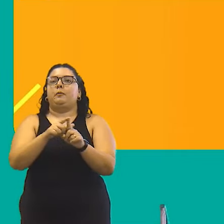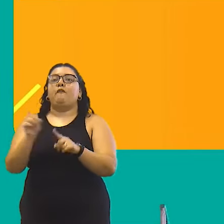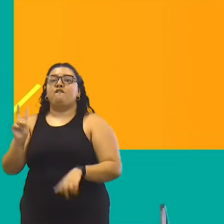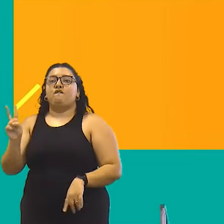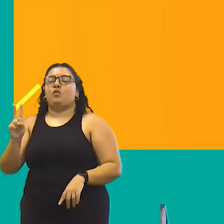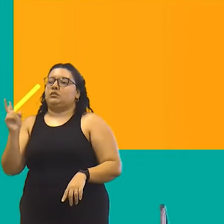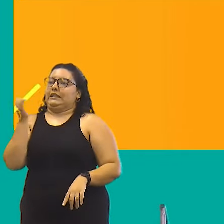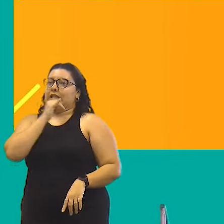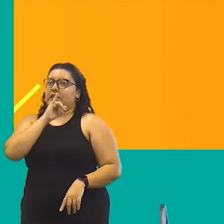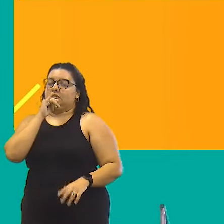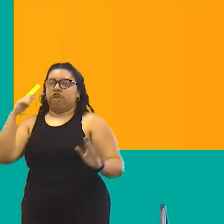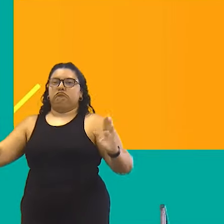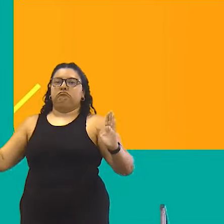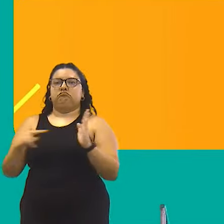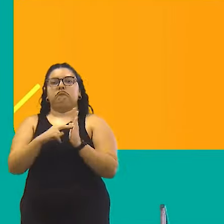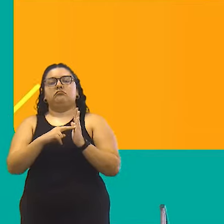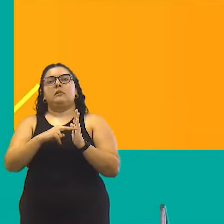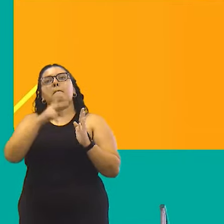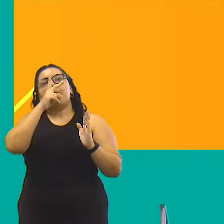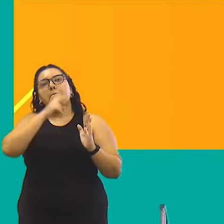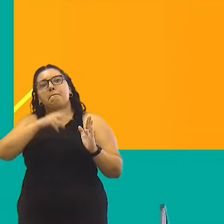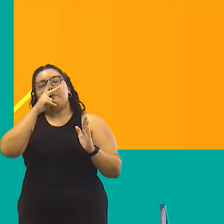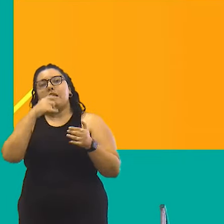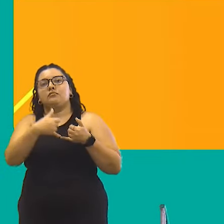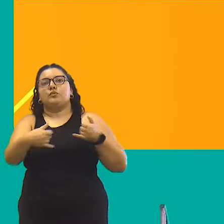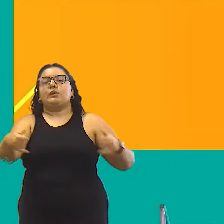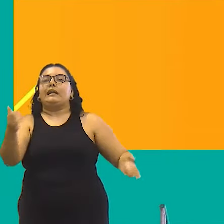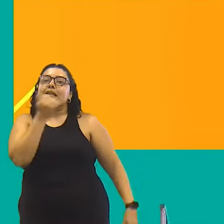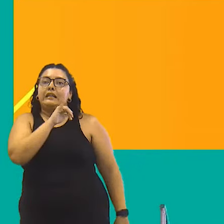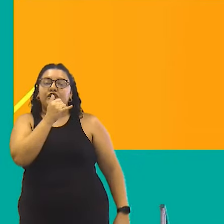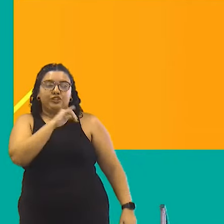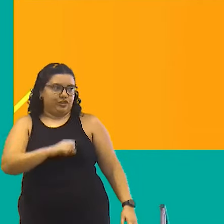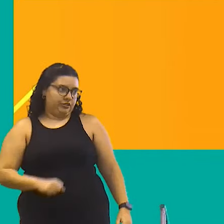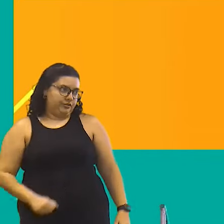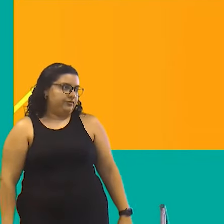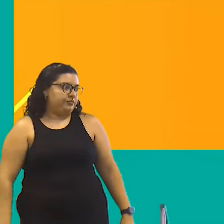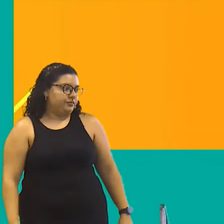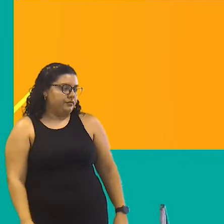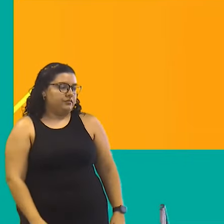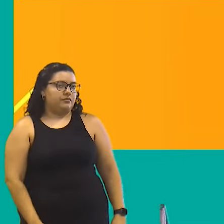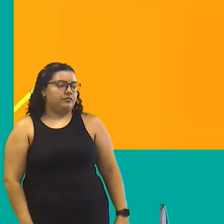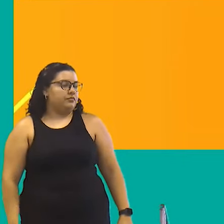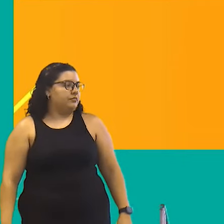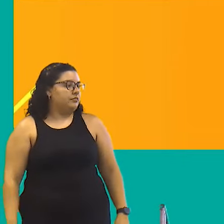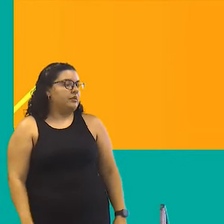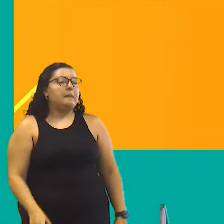quando submetidas à mesma tensão elétrica. Grifa.